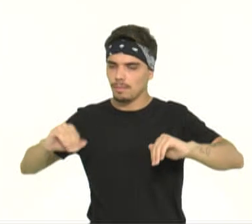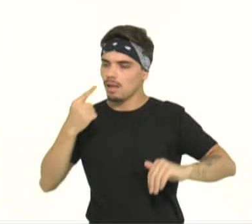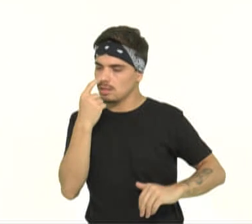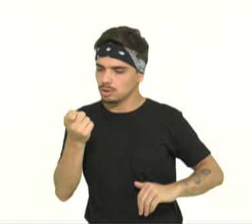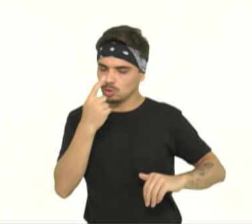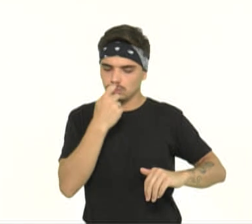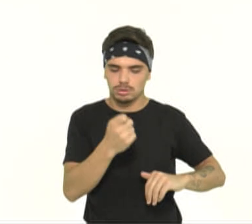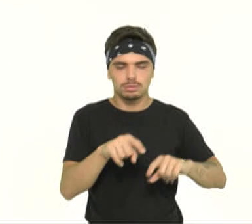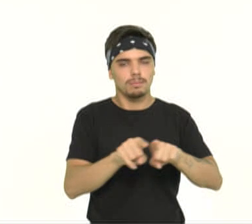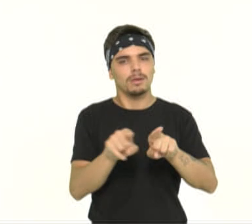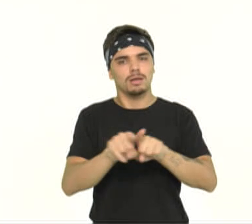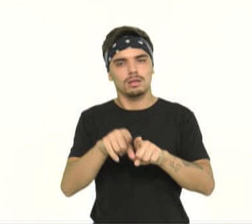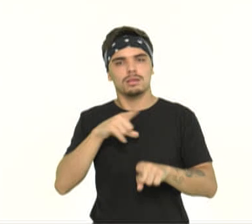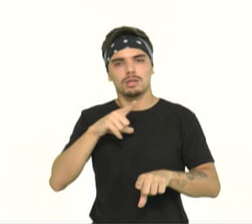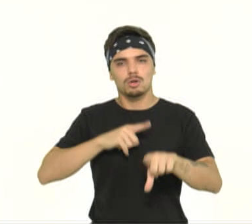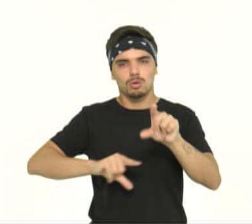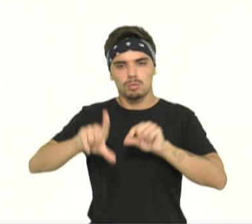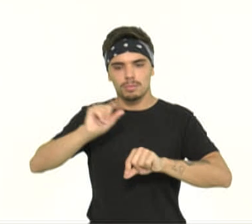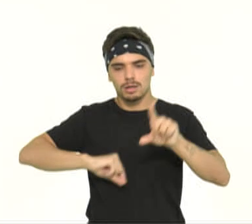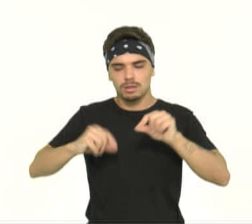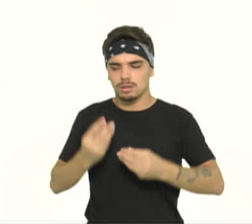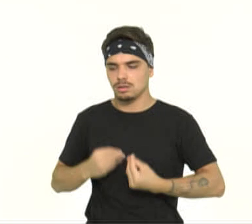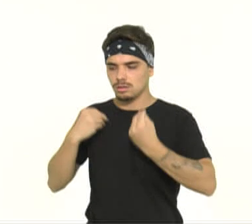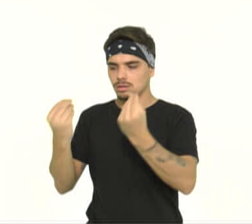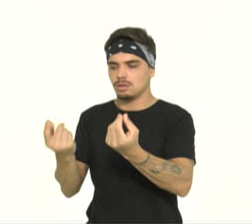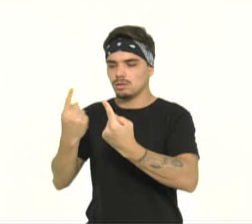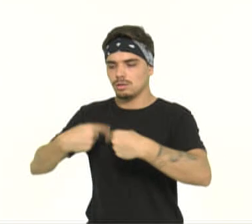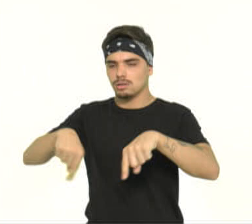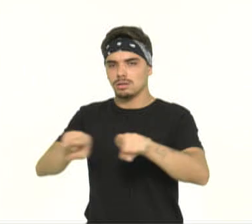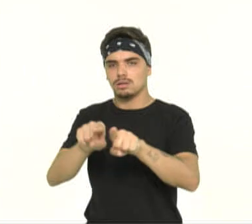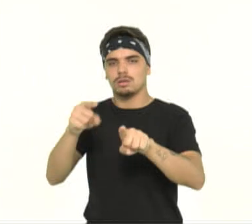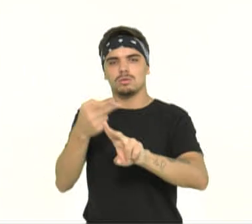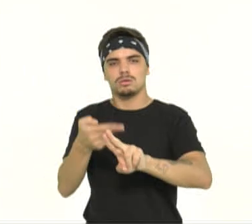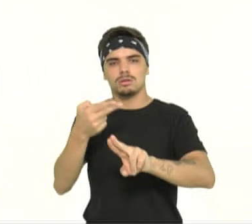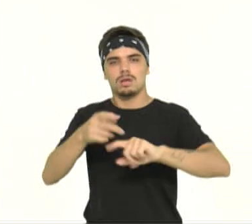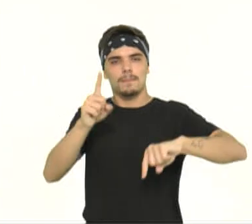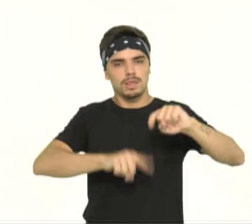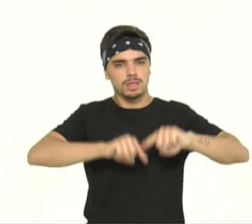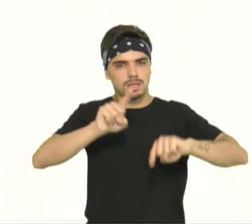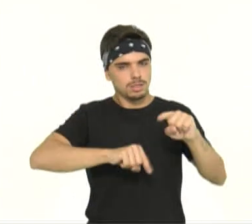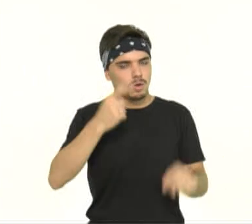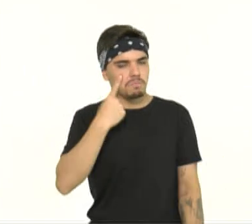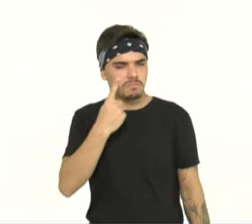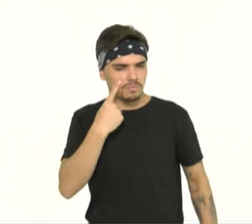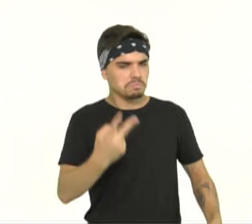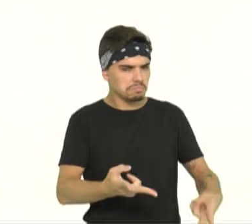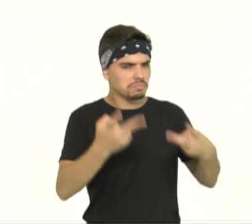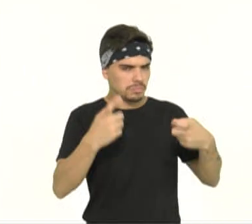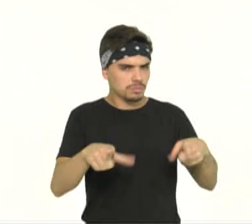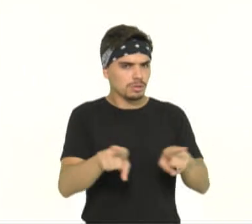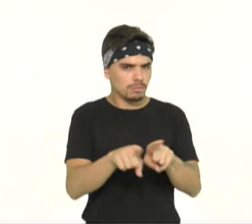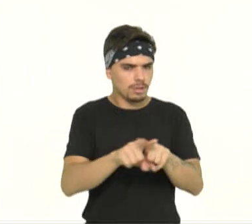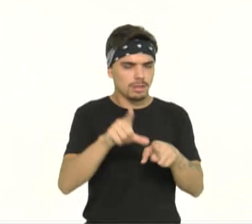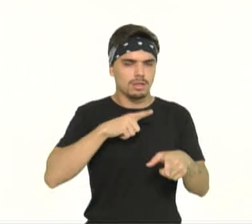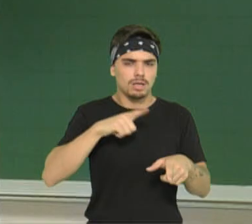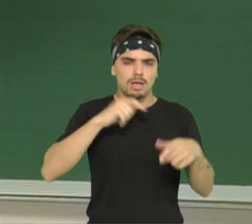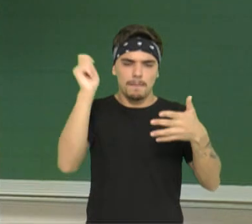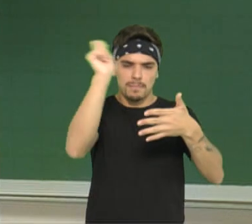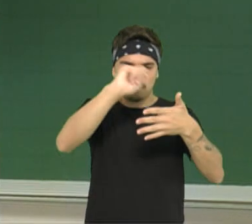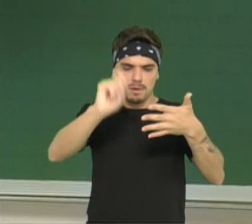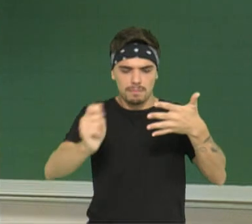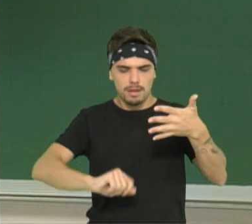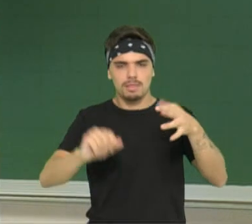ainda opção por doações e reutilizar objetos. Perceba que existe possibilidades de você